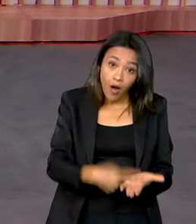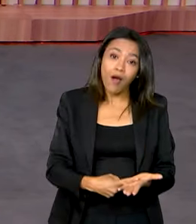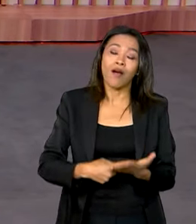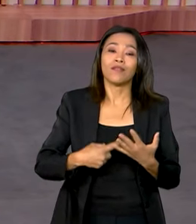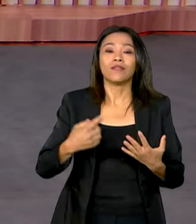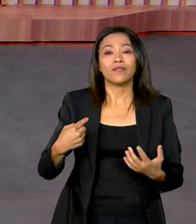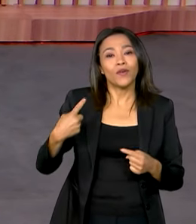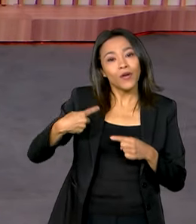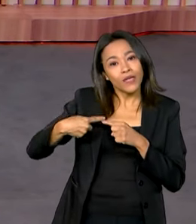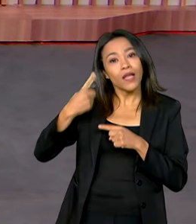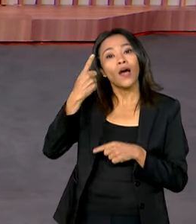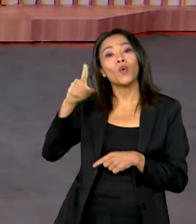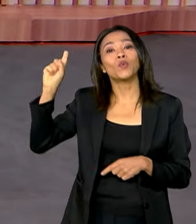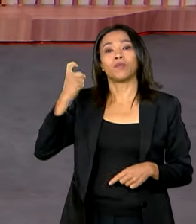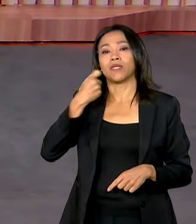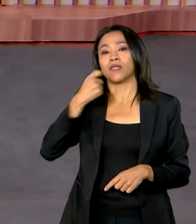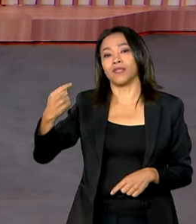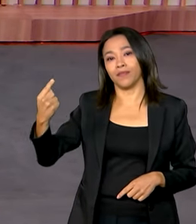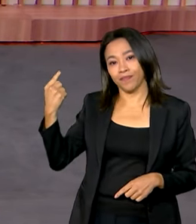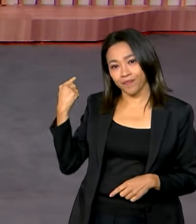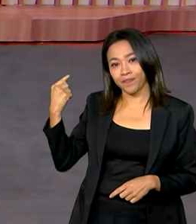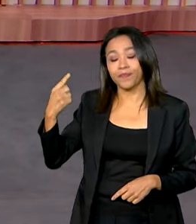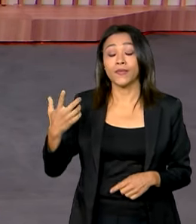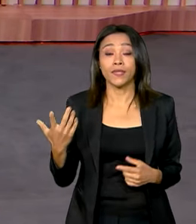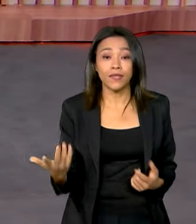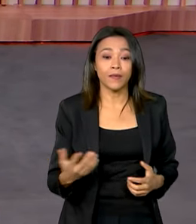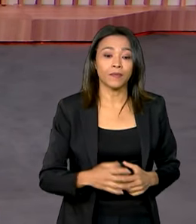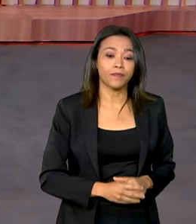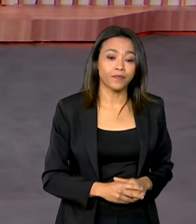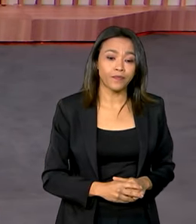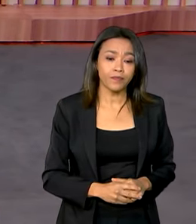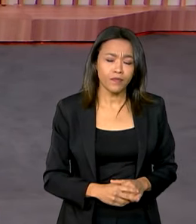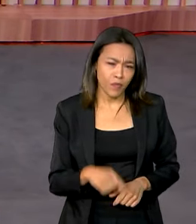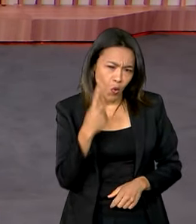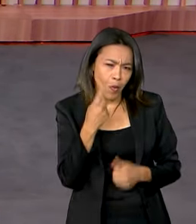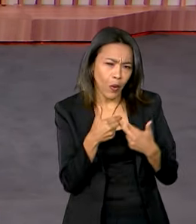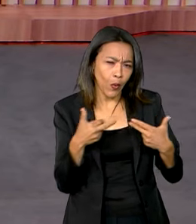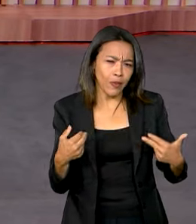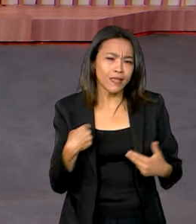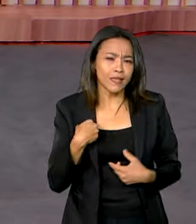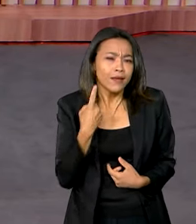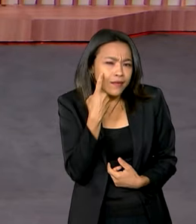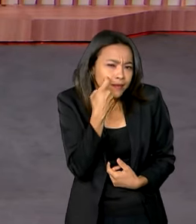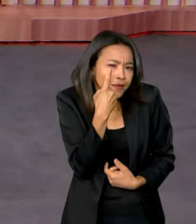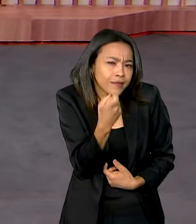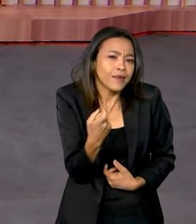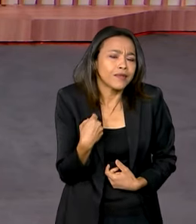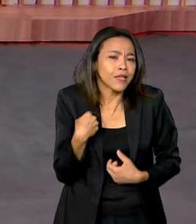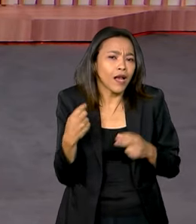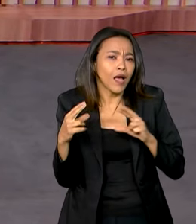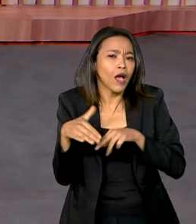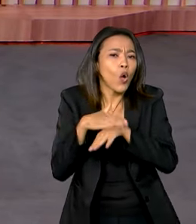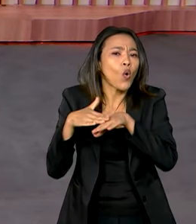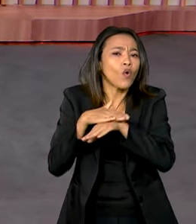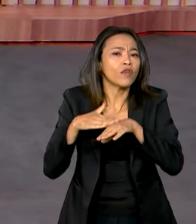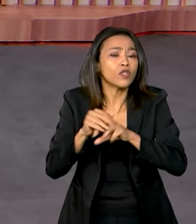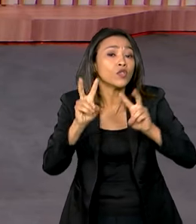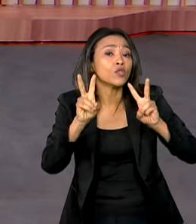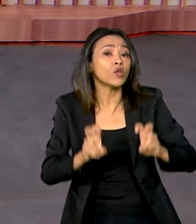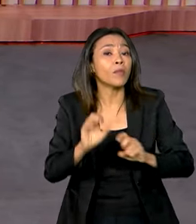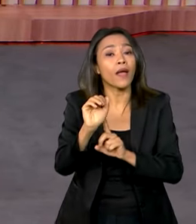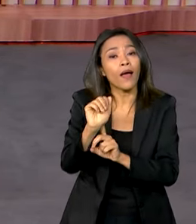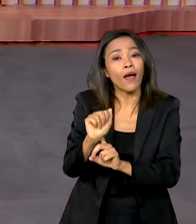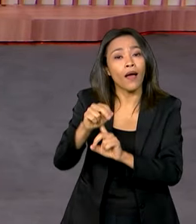na última sexta-feira Vanessa e aí uma uma das coisas interessantes que ela trouxe foi sobre Anistia na última